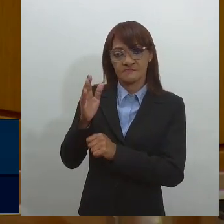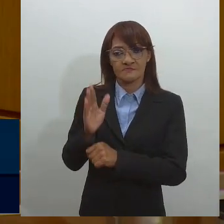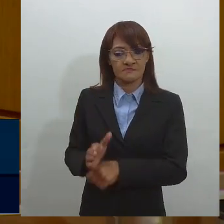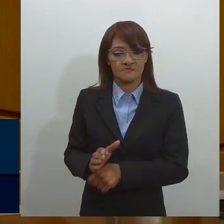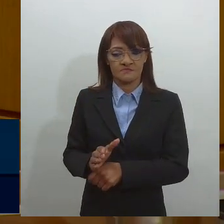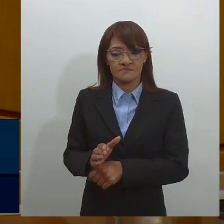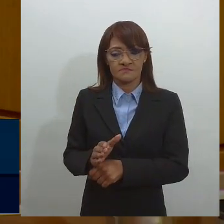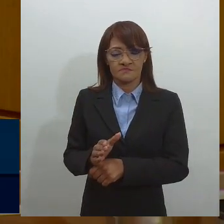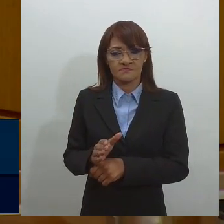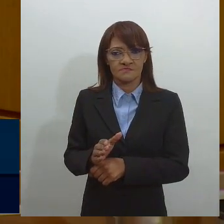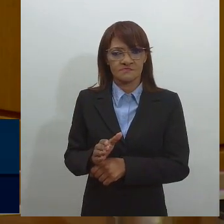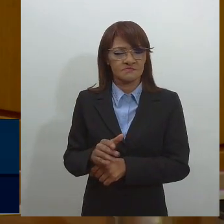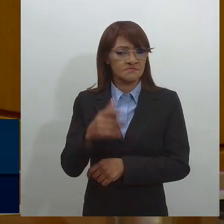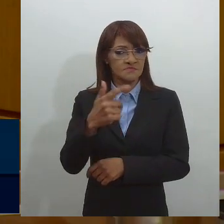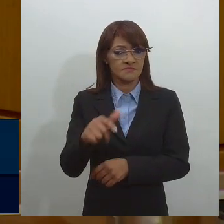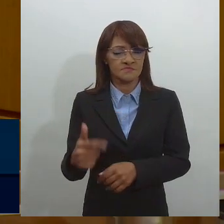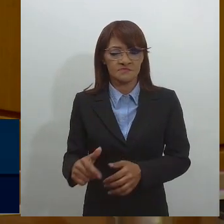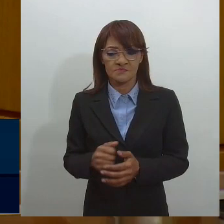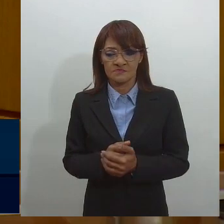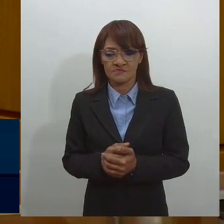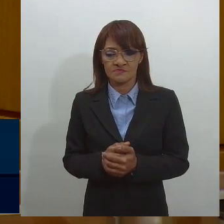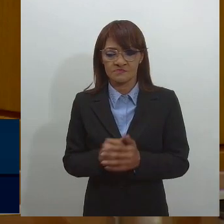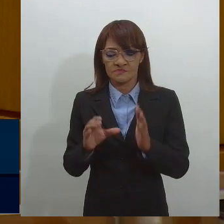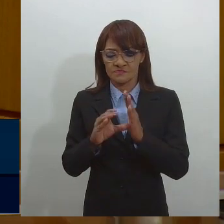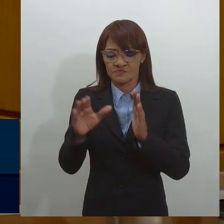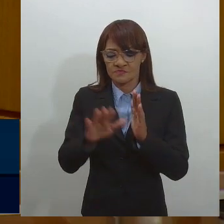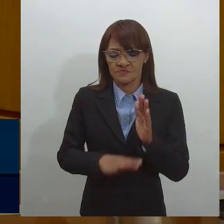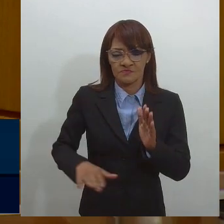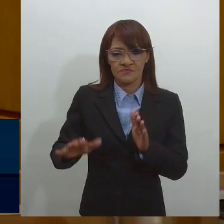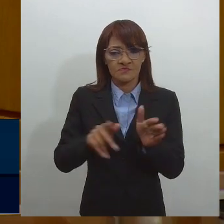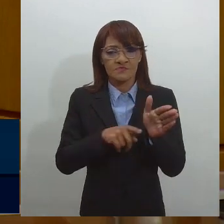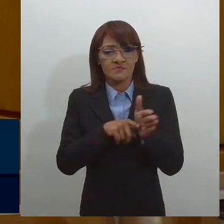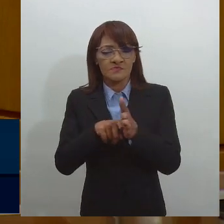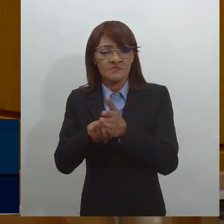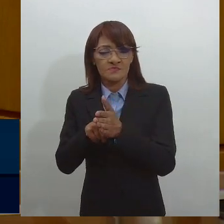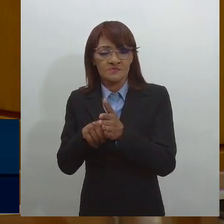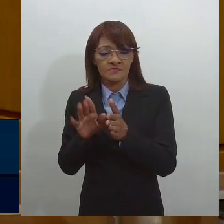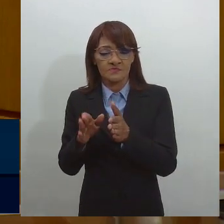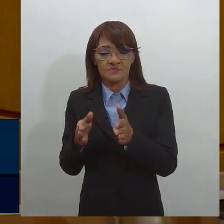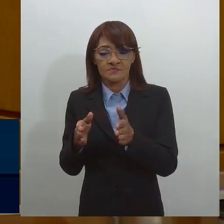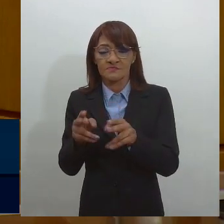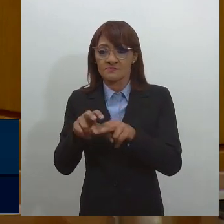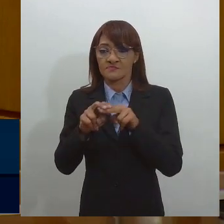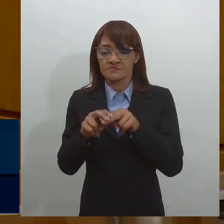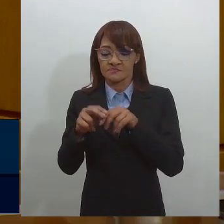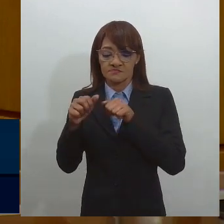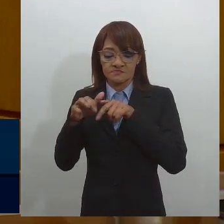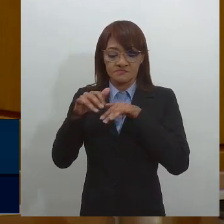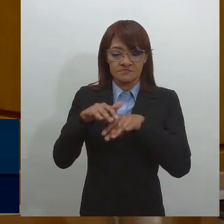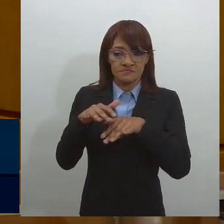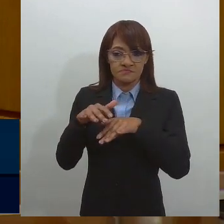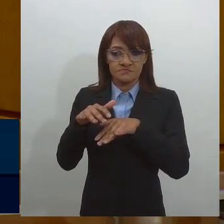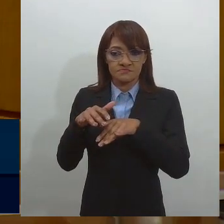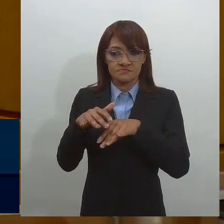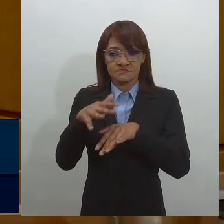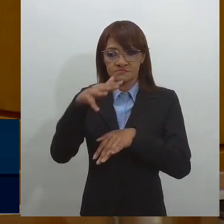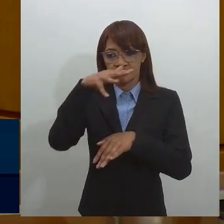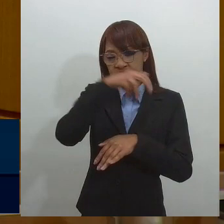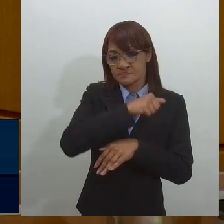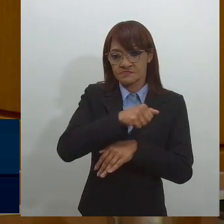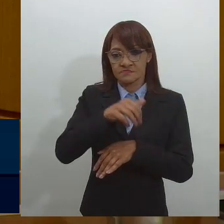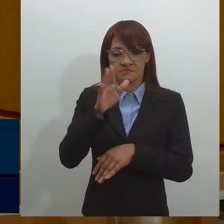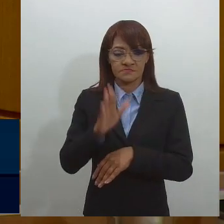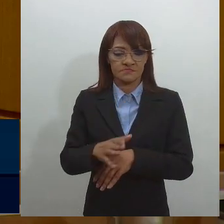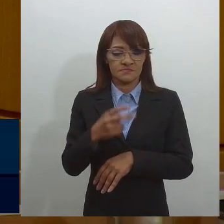comunidades, o que configura a invasão. Vai promover a remoção forçada dos territórios